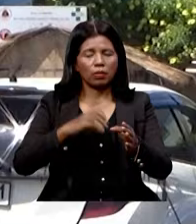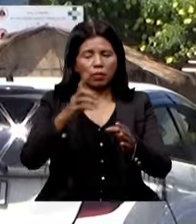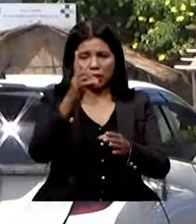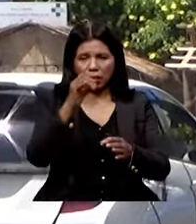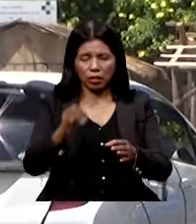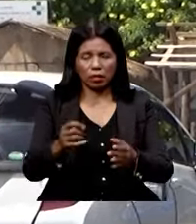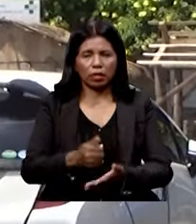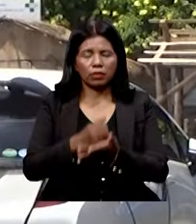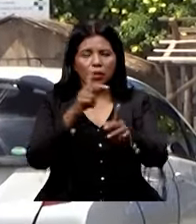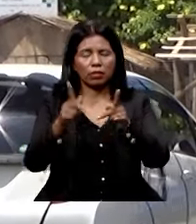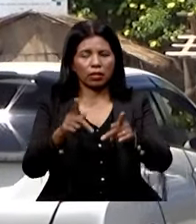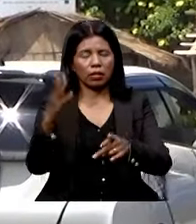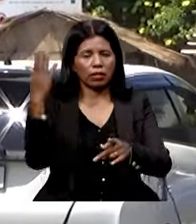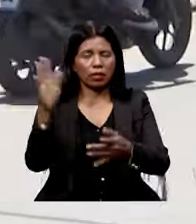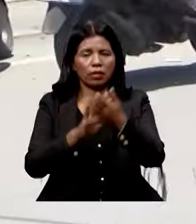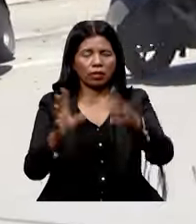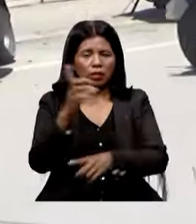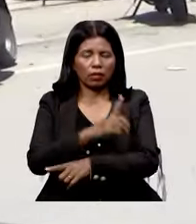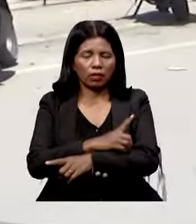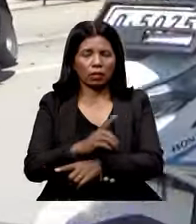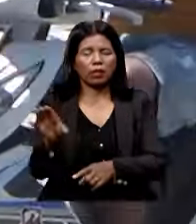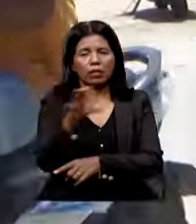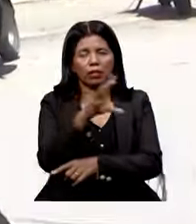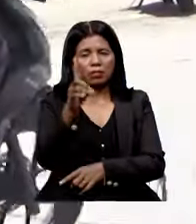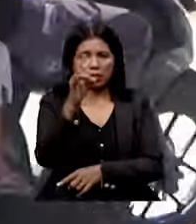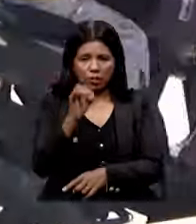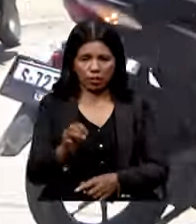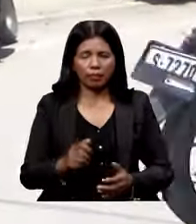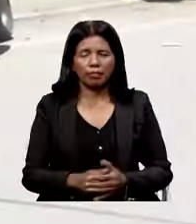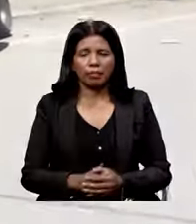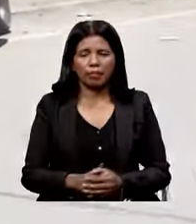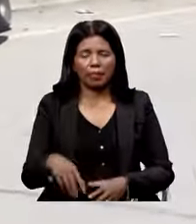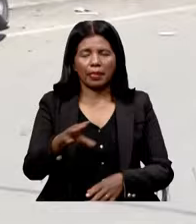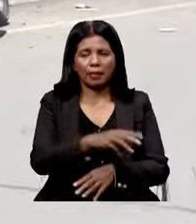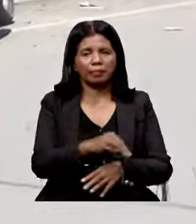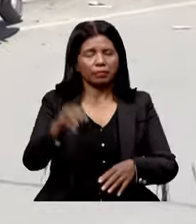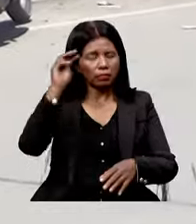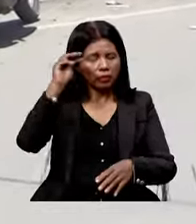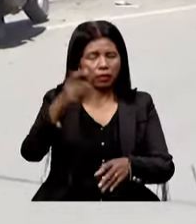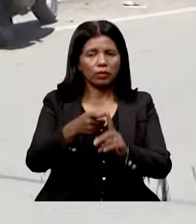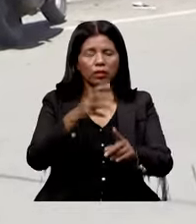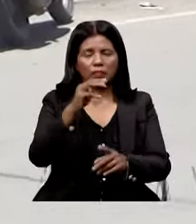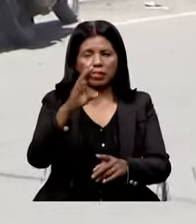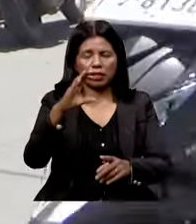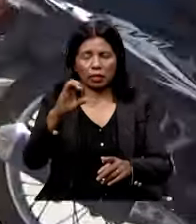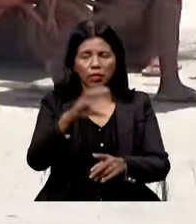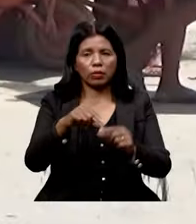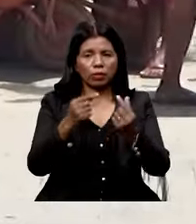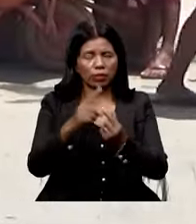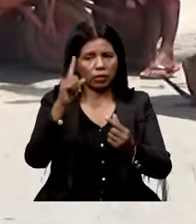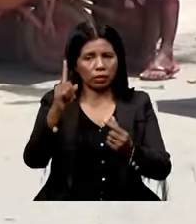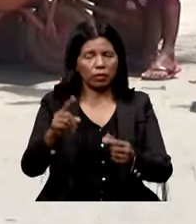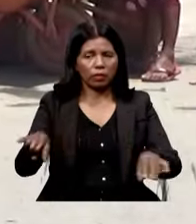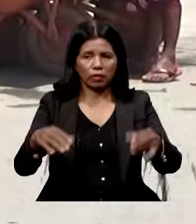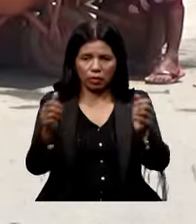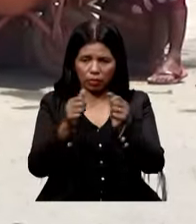ele facilita a comunidade e a comemoração do Rombot Natal no Atinafo. Além de Governo e o Ministério do Comércio e Indústria, nós seguiria a equipa ida, onde ele